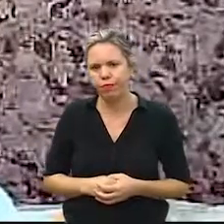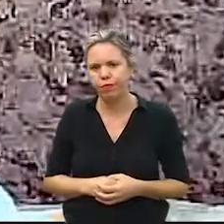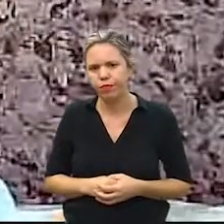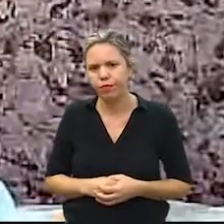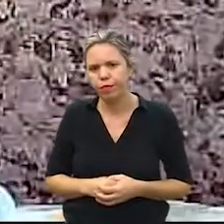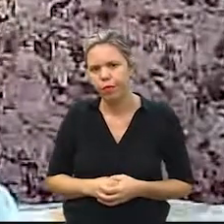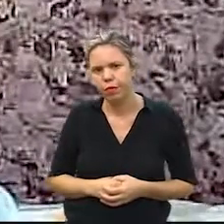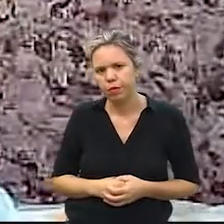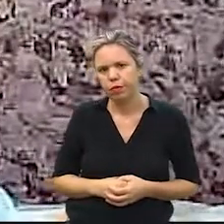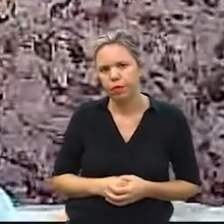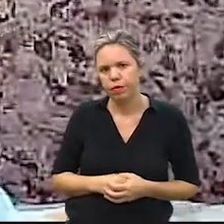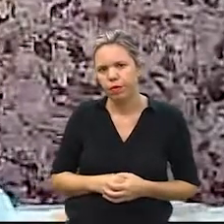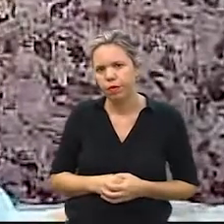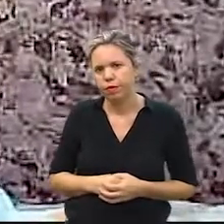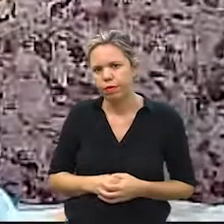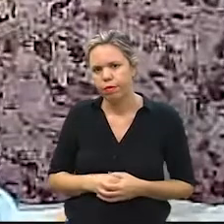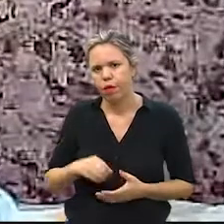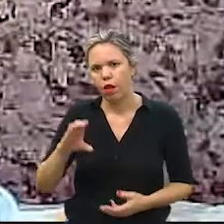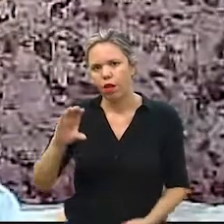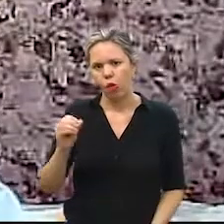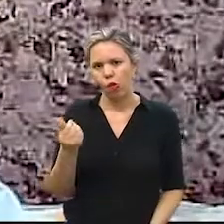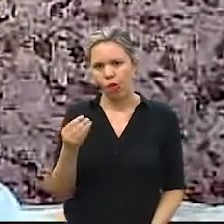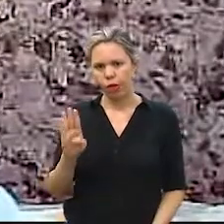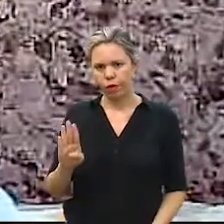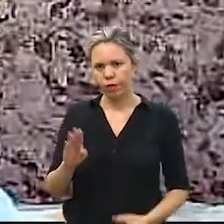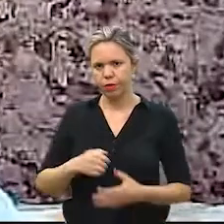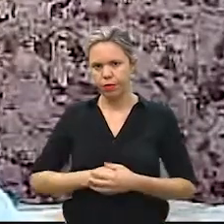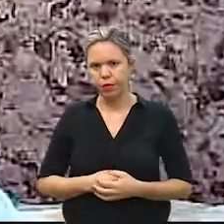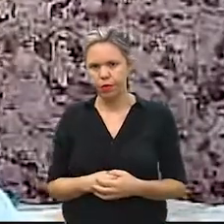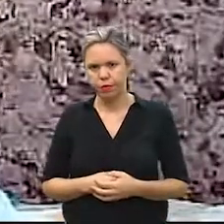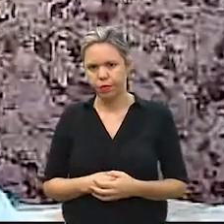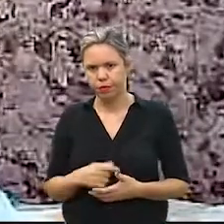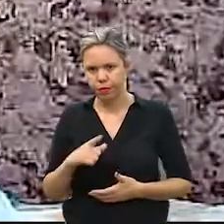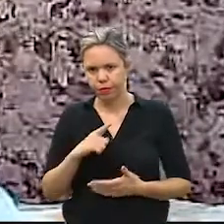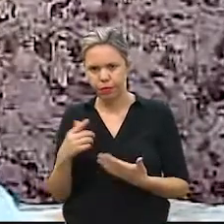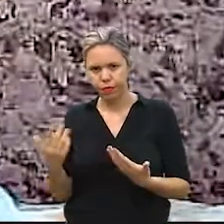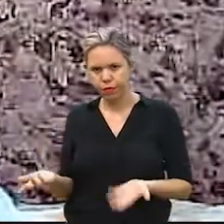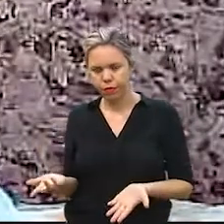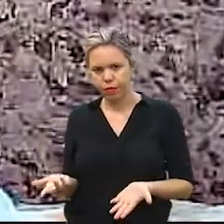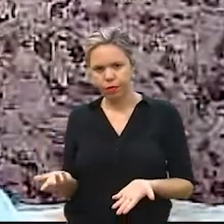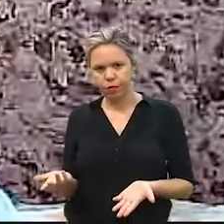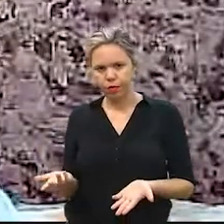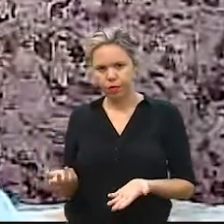e na Coab, ela tem que